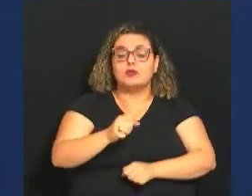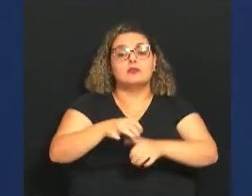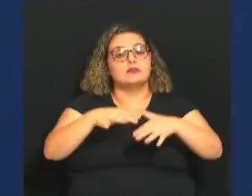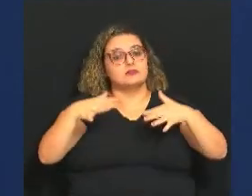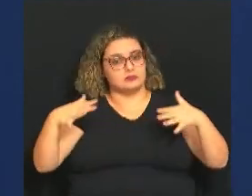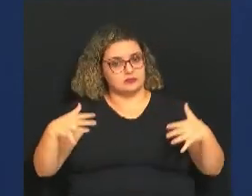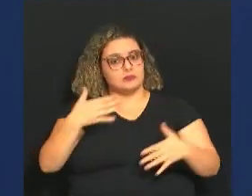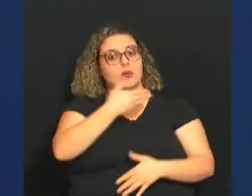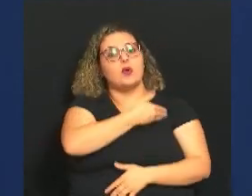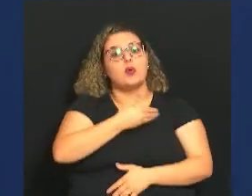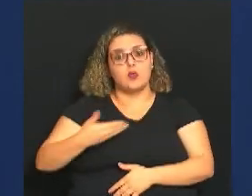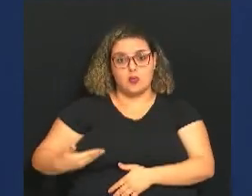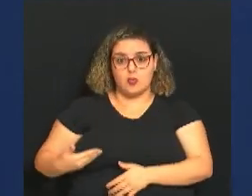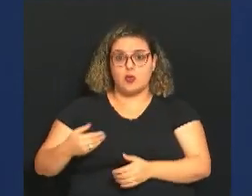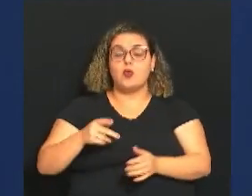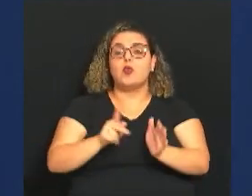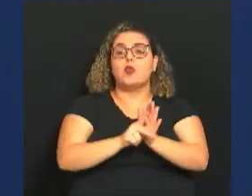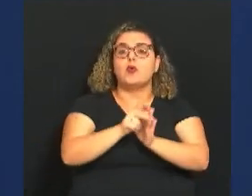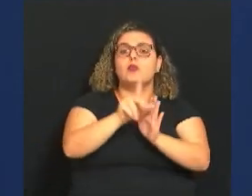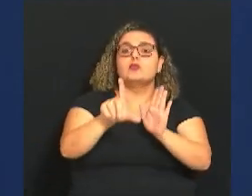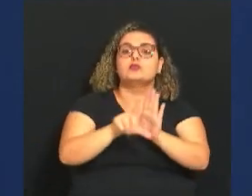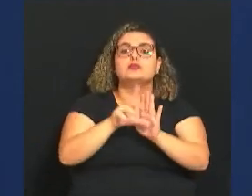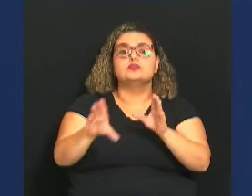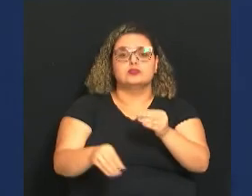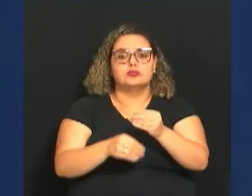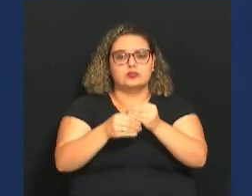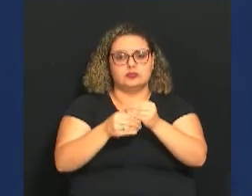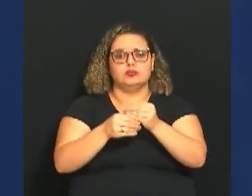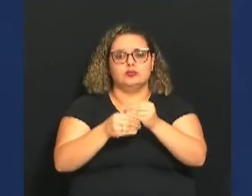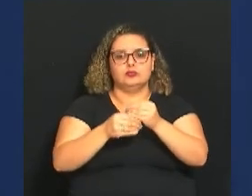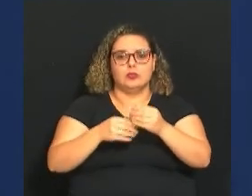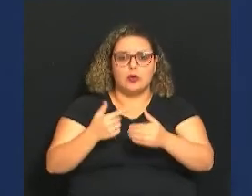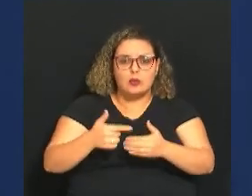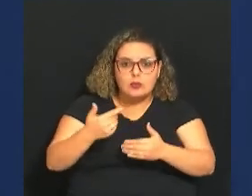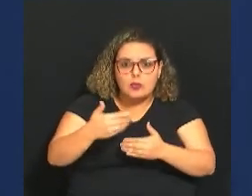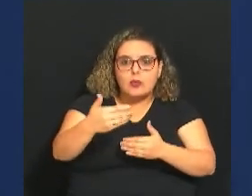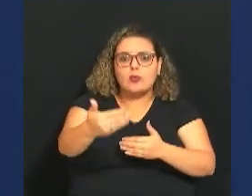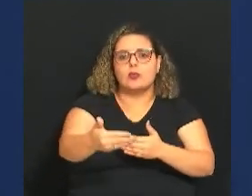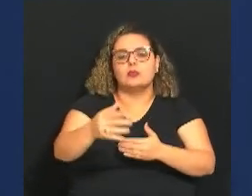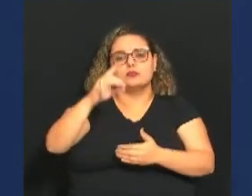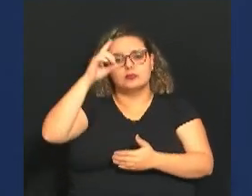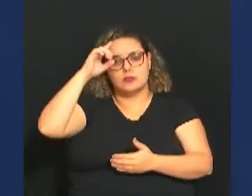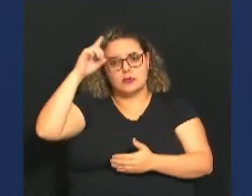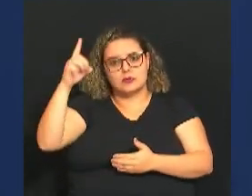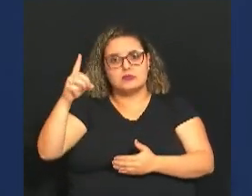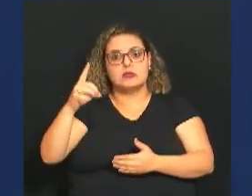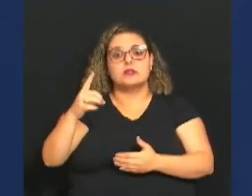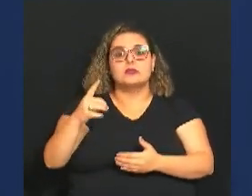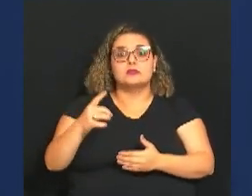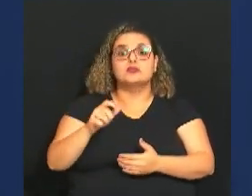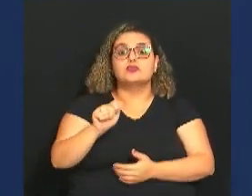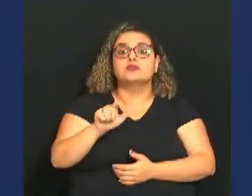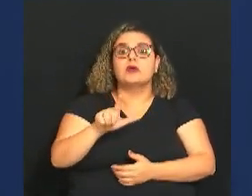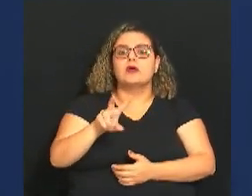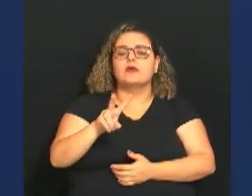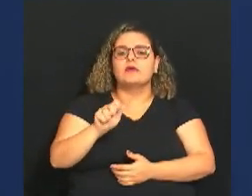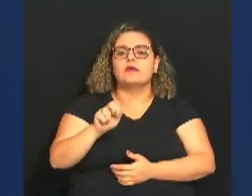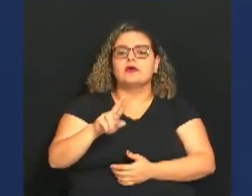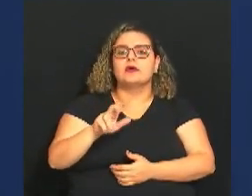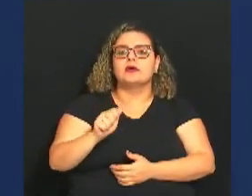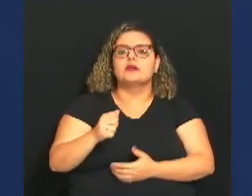vai abordar o projeto de lei complementar sobre a prorrogação das datas de vencimento dos alvarás de funcionamento